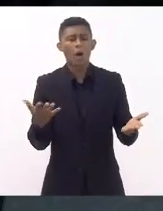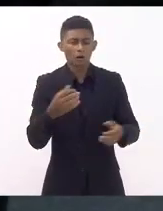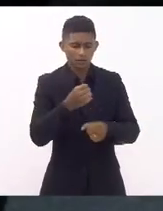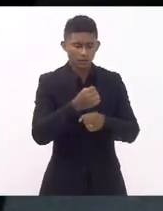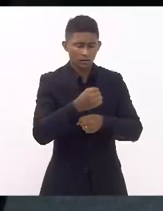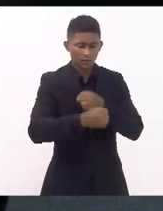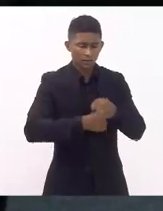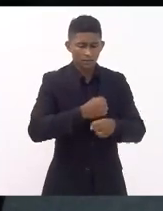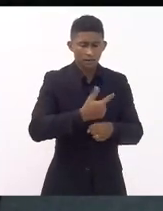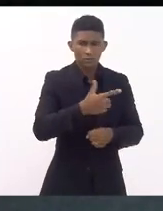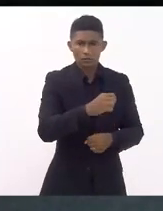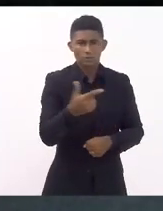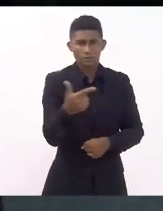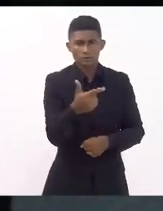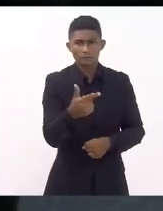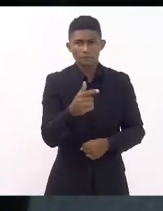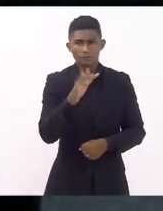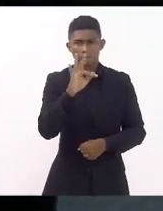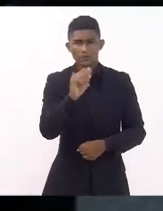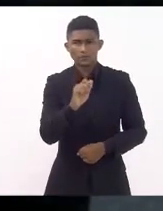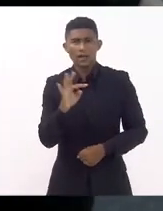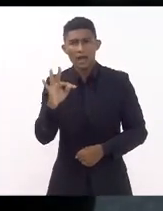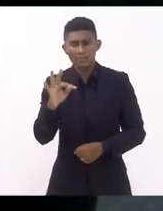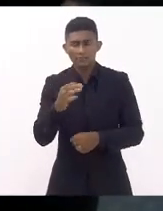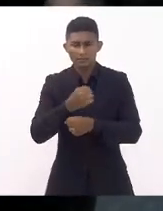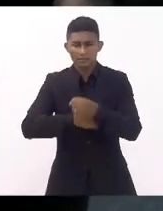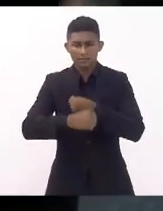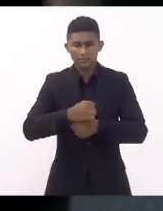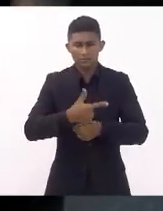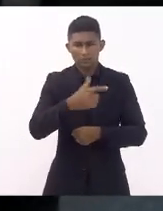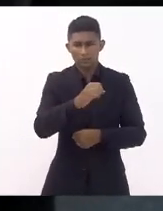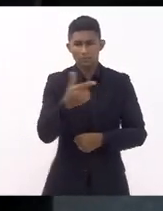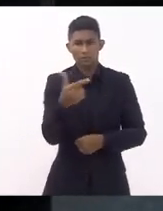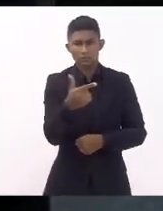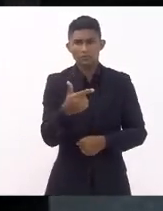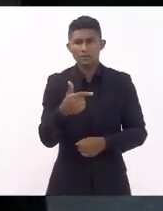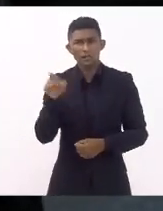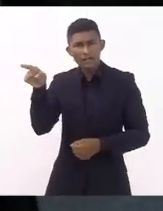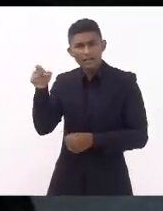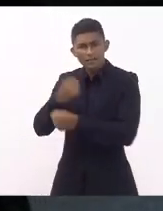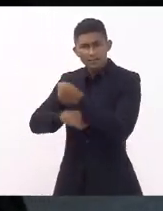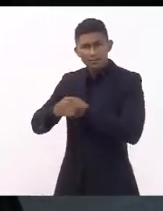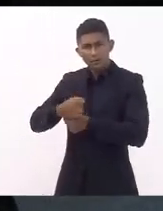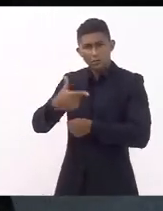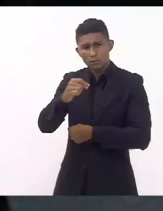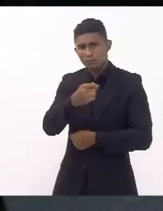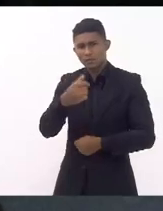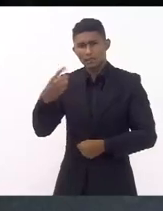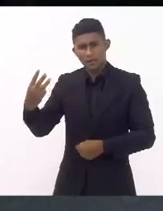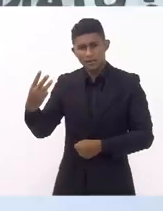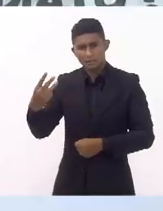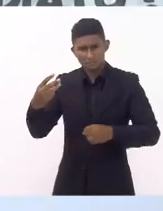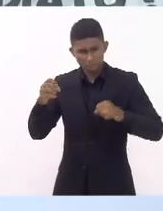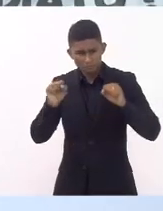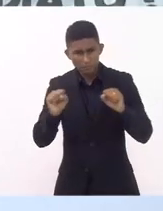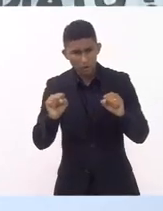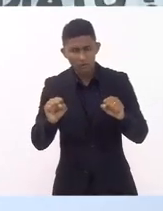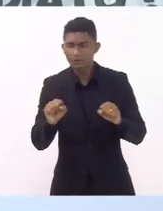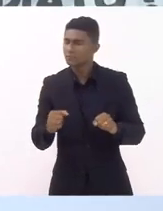tem que cobrar um TAF forte para 2022, mas não pode cobrar do cara de 2003. Então, tem que fazer uma coisa planejada.